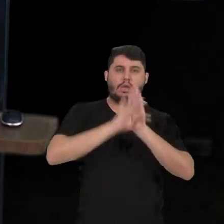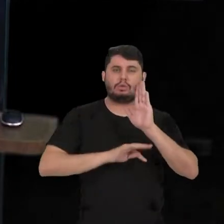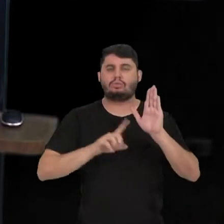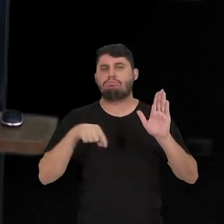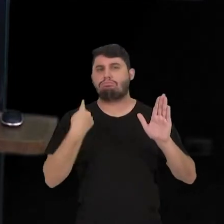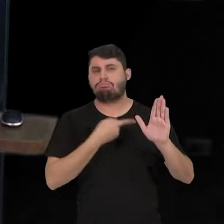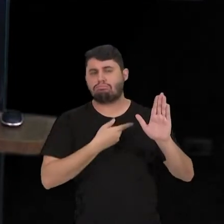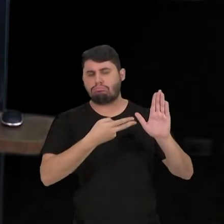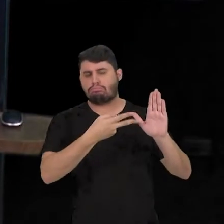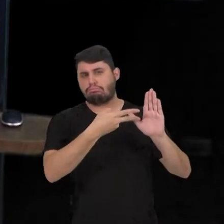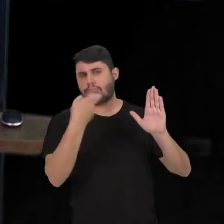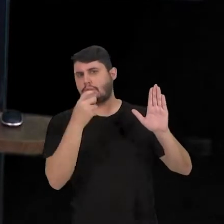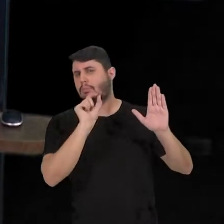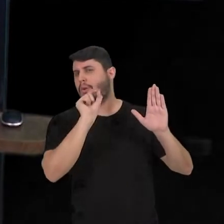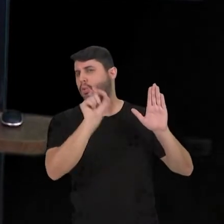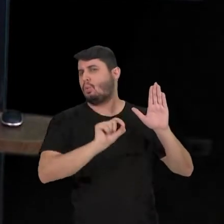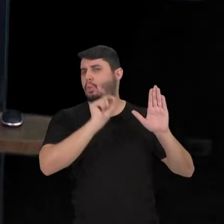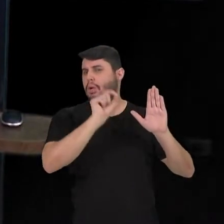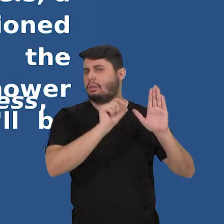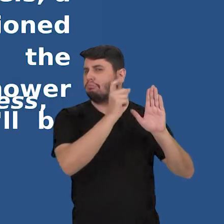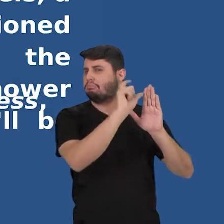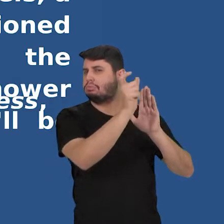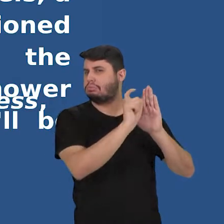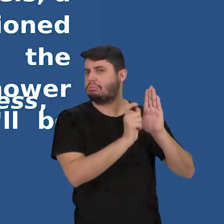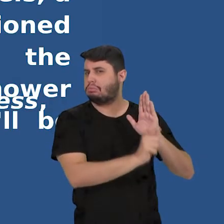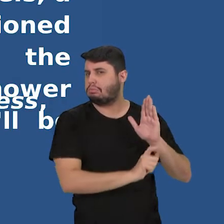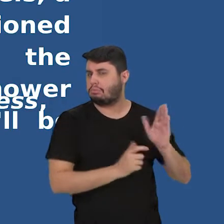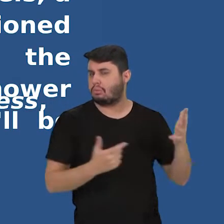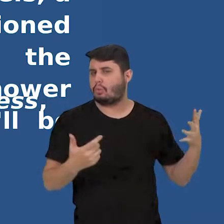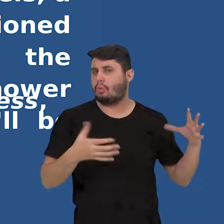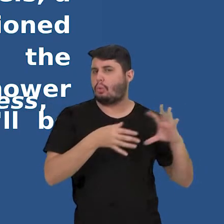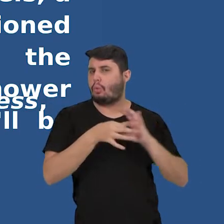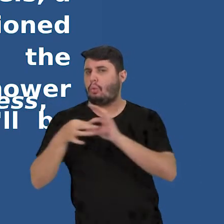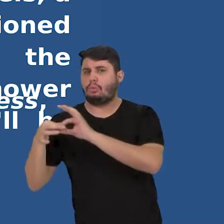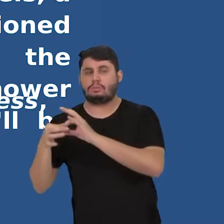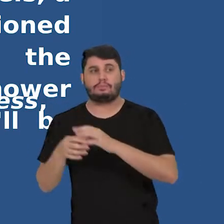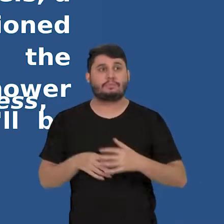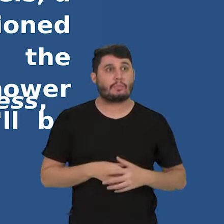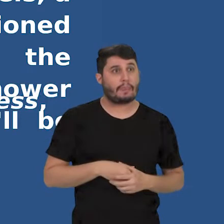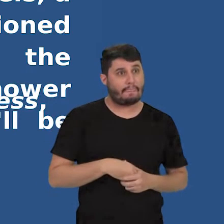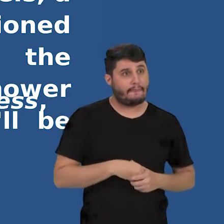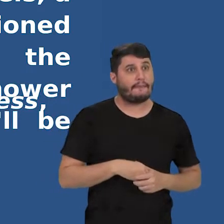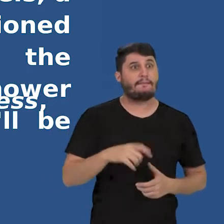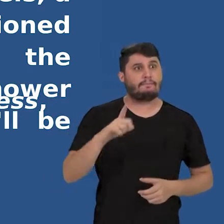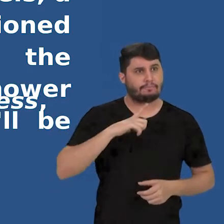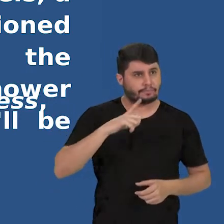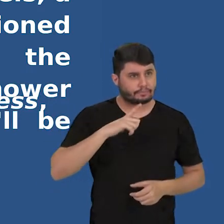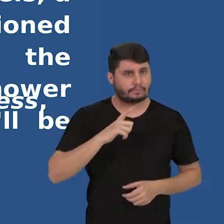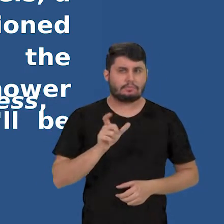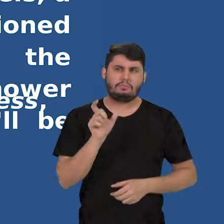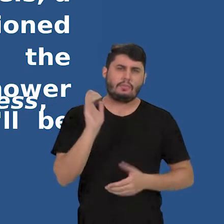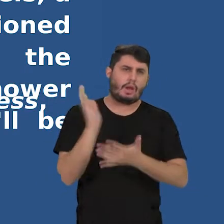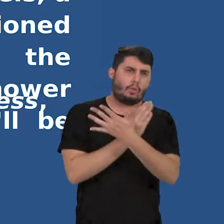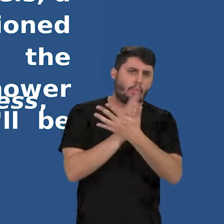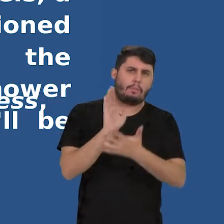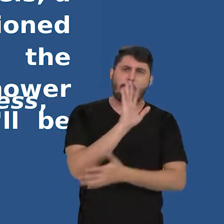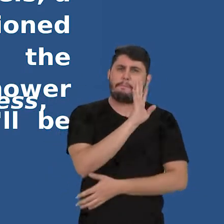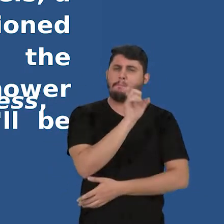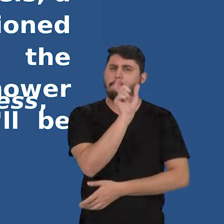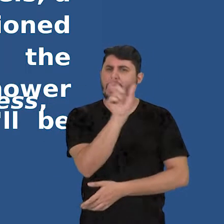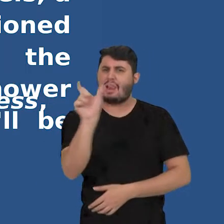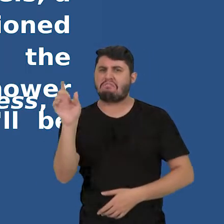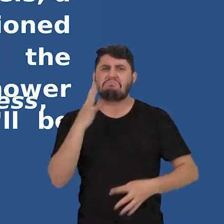Então, tenho aqui na primeira frase palavras desconhecidas, mas eu tenho a palavra homeless, que a gente viu agora e deduziu que são os sem teto,